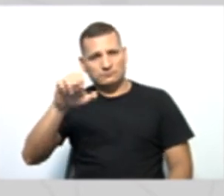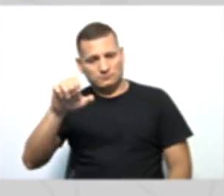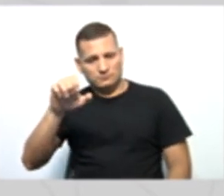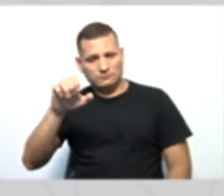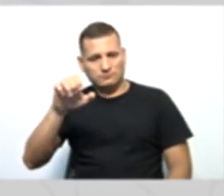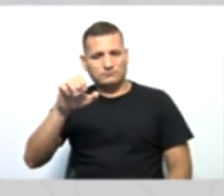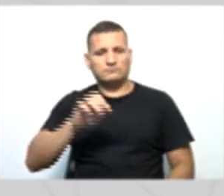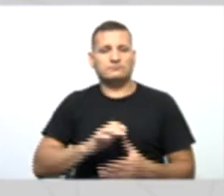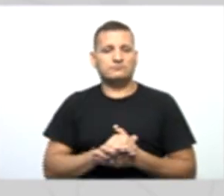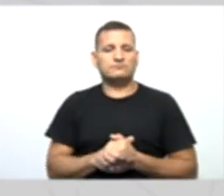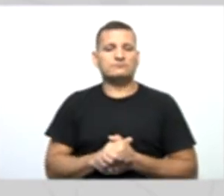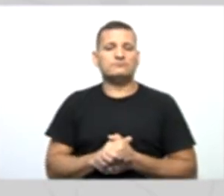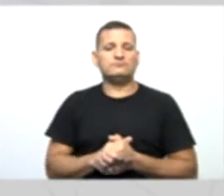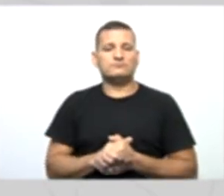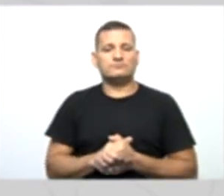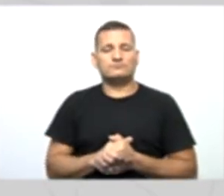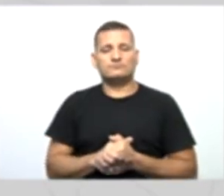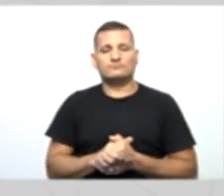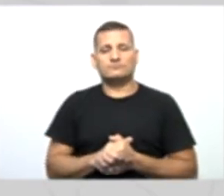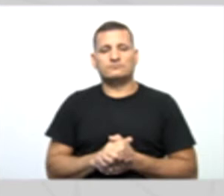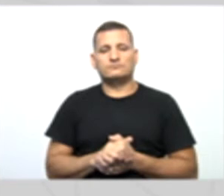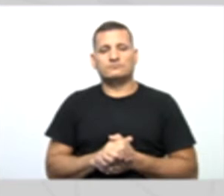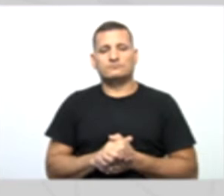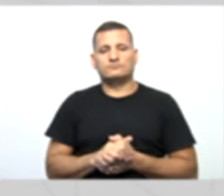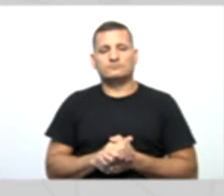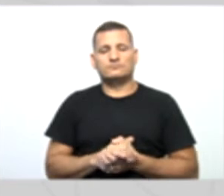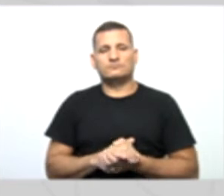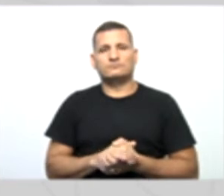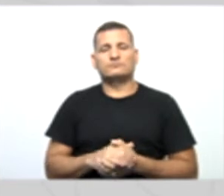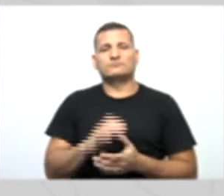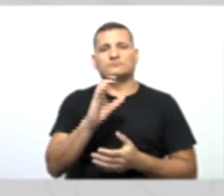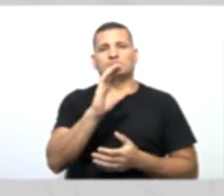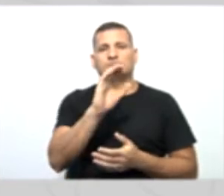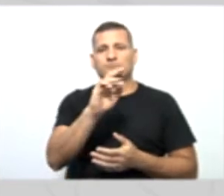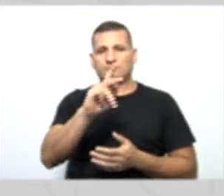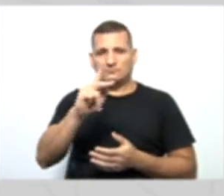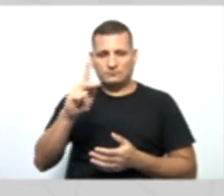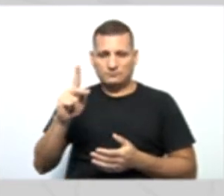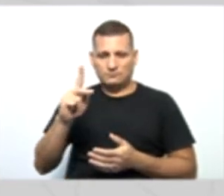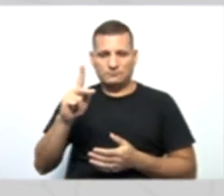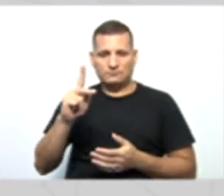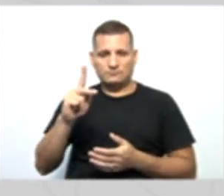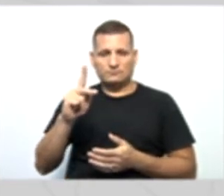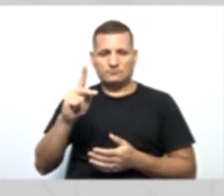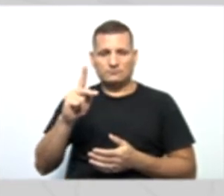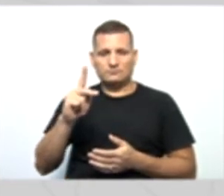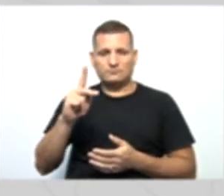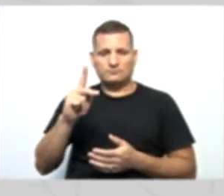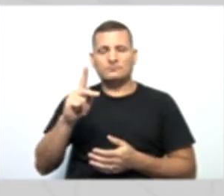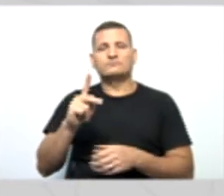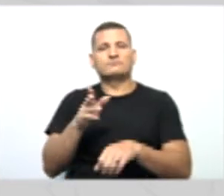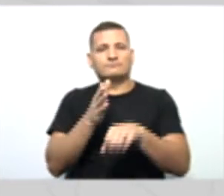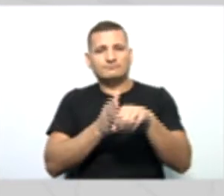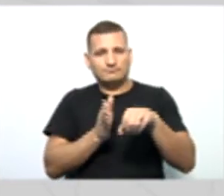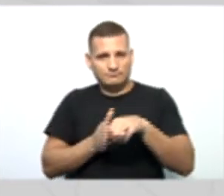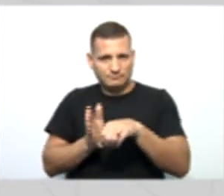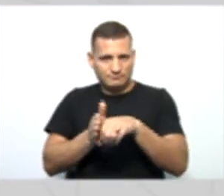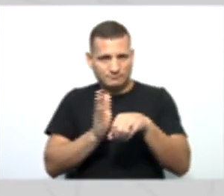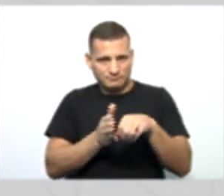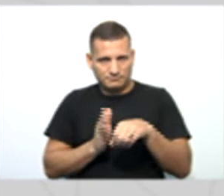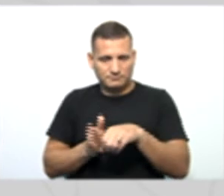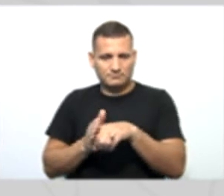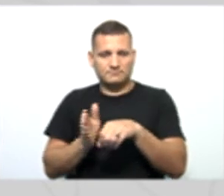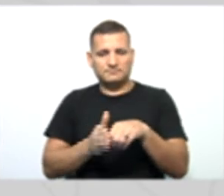um local onde pode servir de consultoria para o empreendedor. E a gente colocou uma cooperativa de produtores